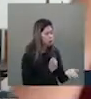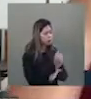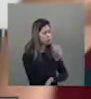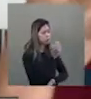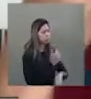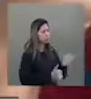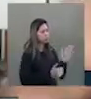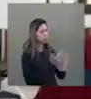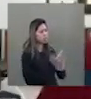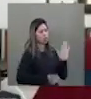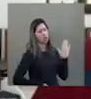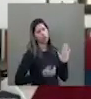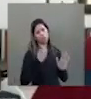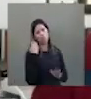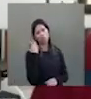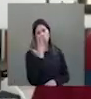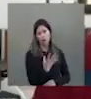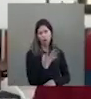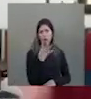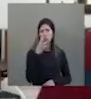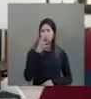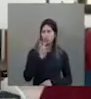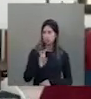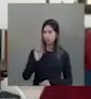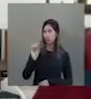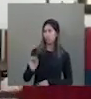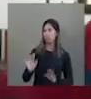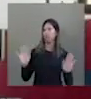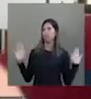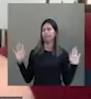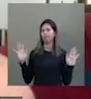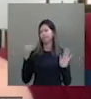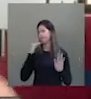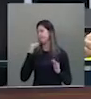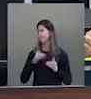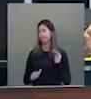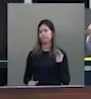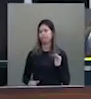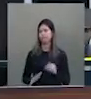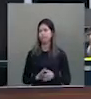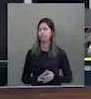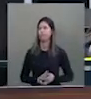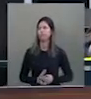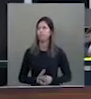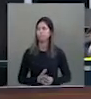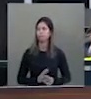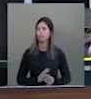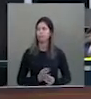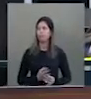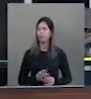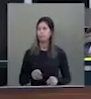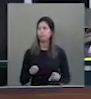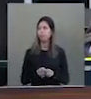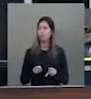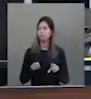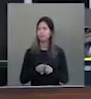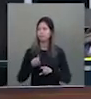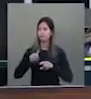negamos 4 ou 5 vezes. Aí não dá. Obrigado, presidente. Senador Vandelan, para